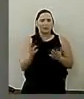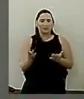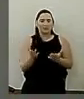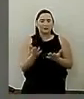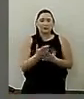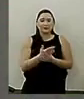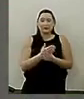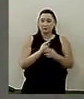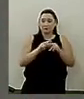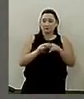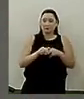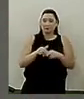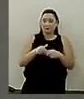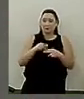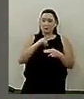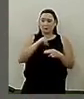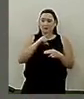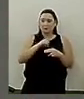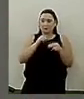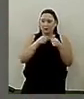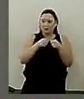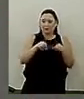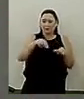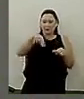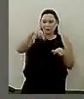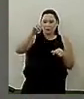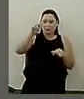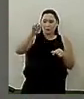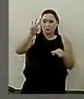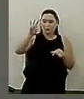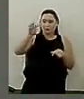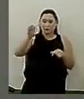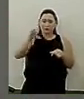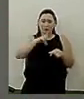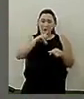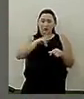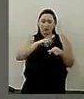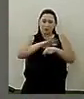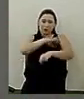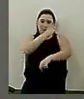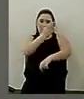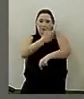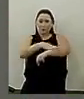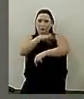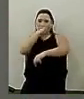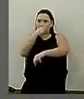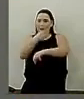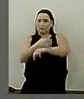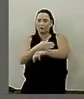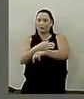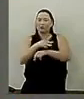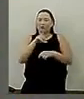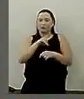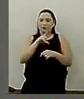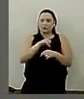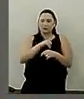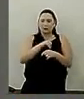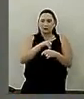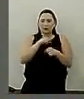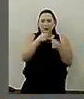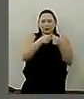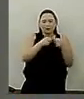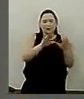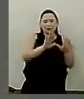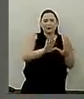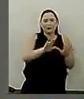numa depressão, e porque ao norte nós temos as montanhas do Monte Hermon e as colinas de Golã, que ficam